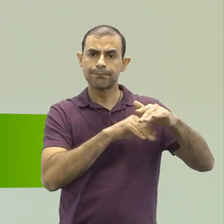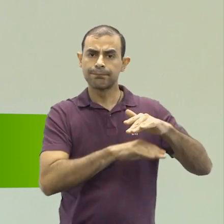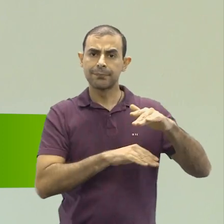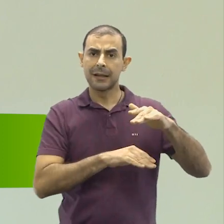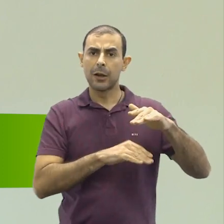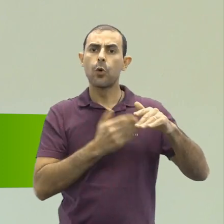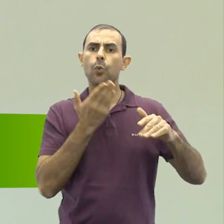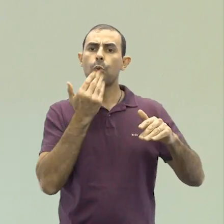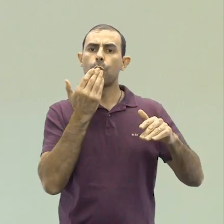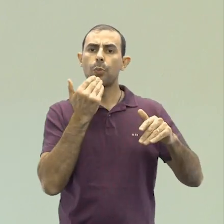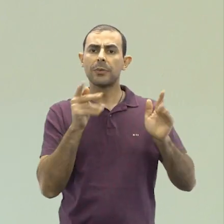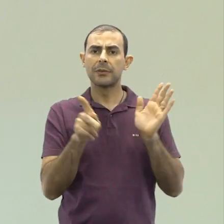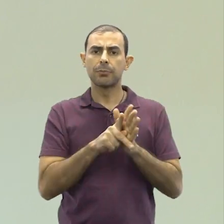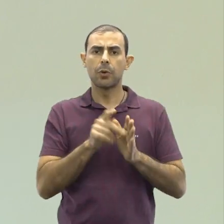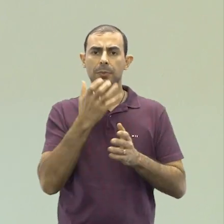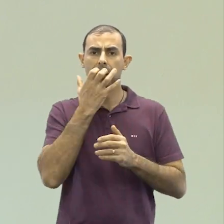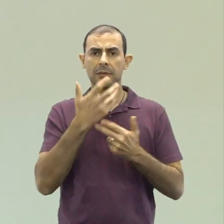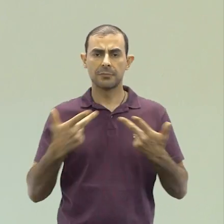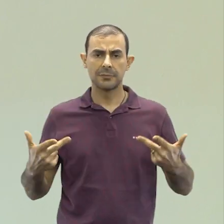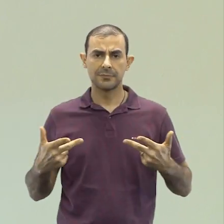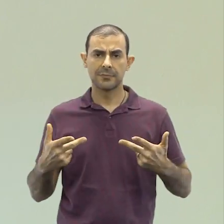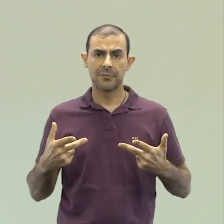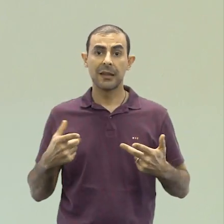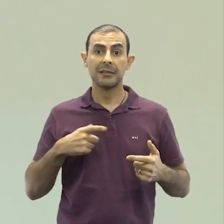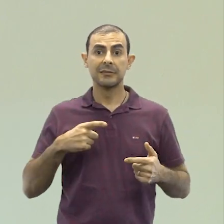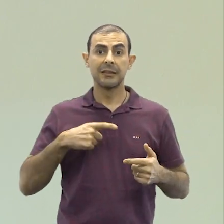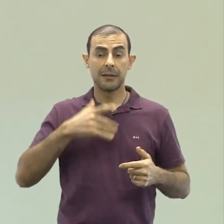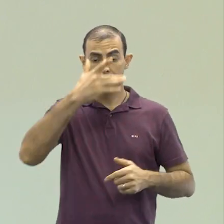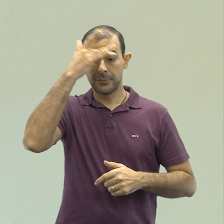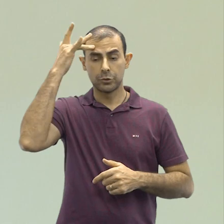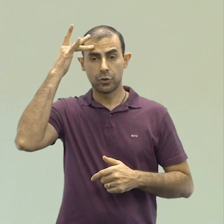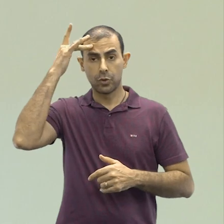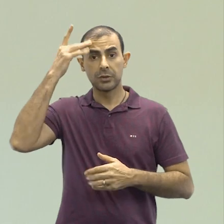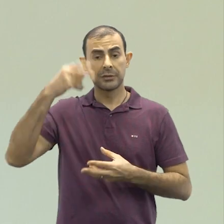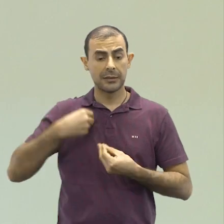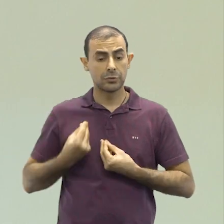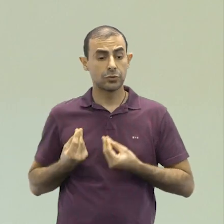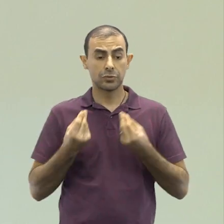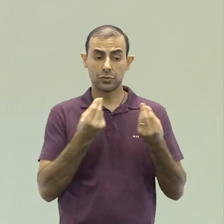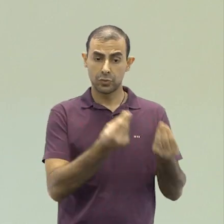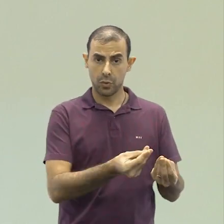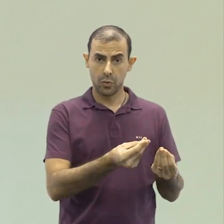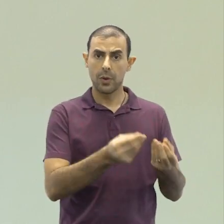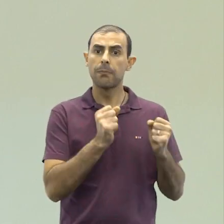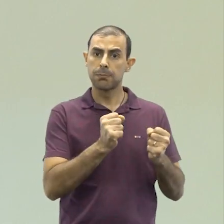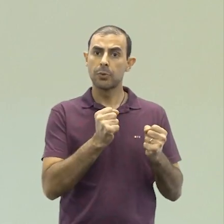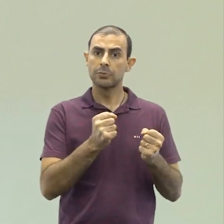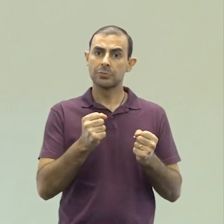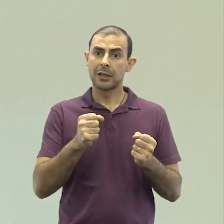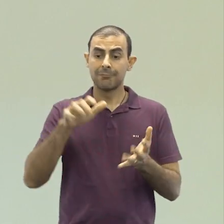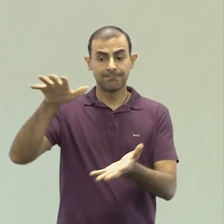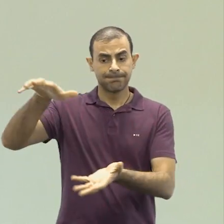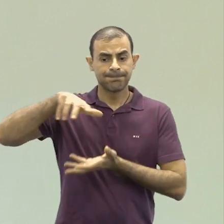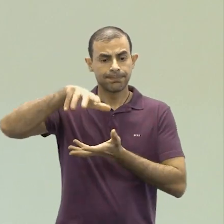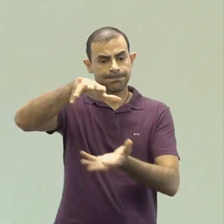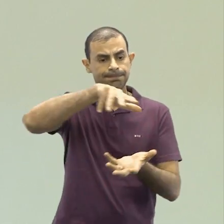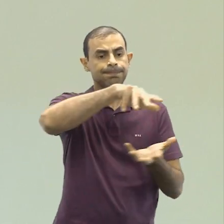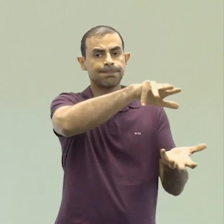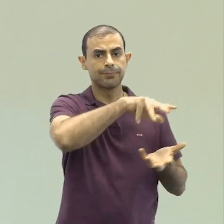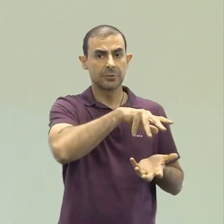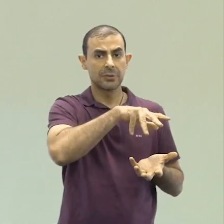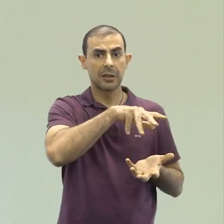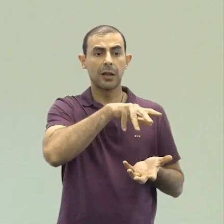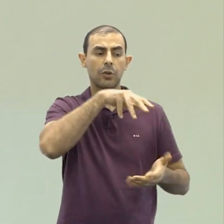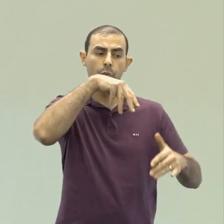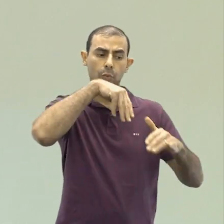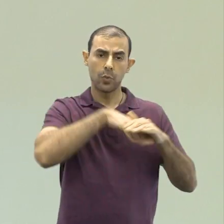que hoje ele disponibiliza, né, o banco de ração por meio de doações, então é importante também que a gente receba essas doações para que a